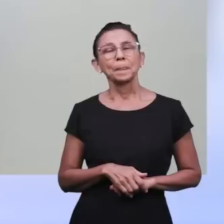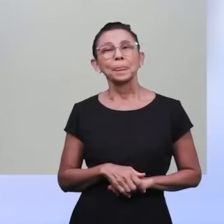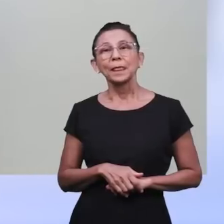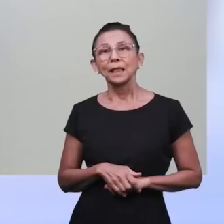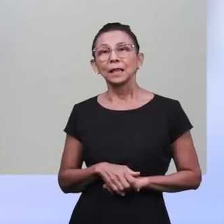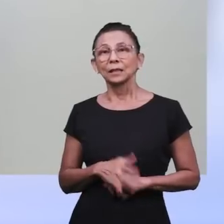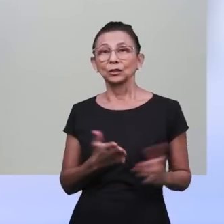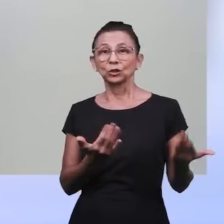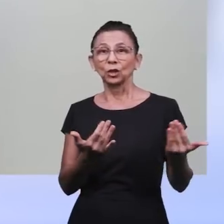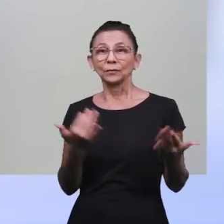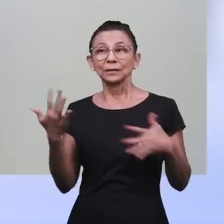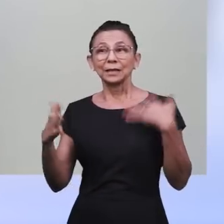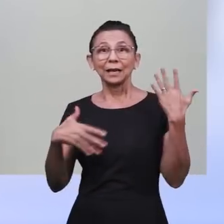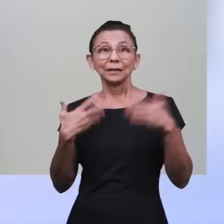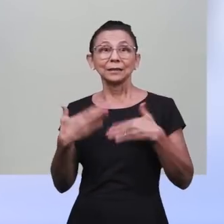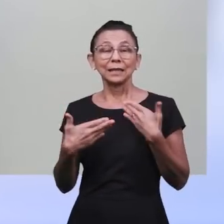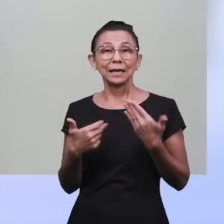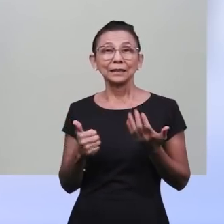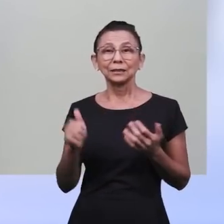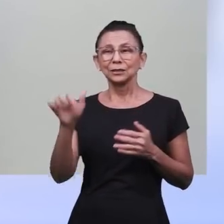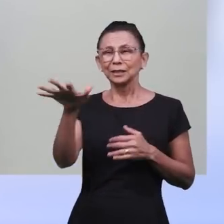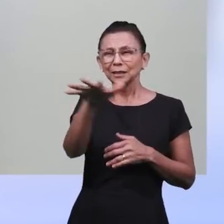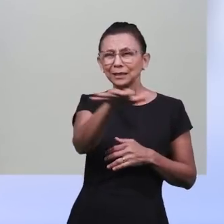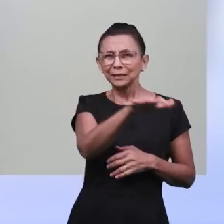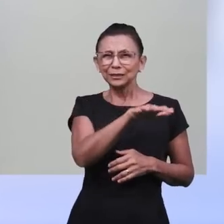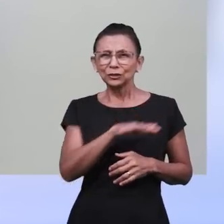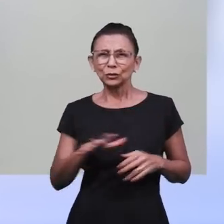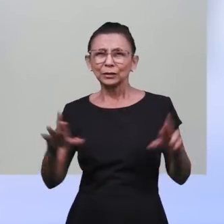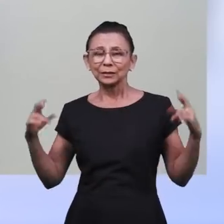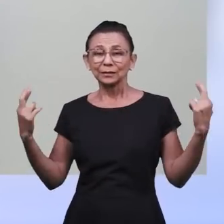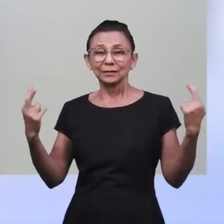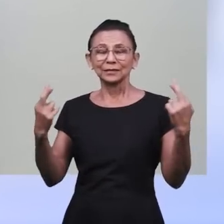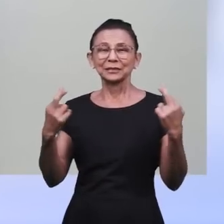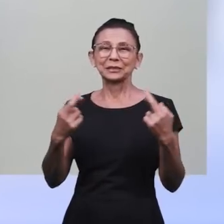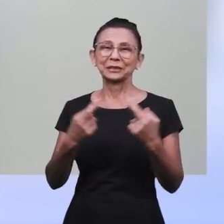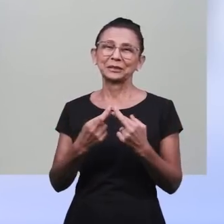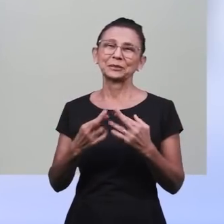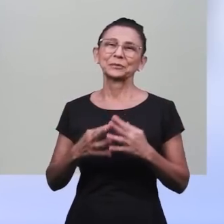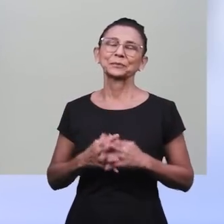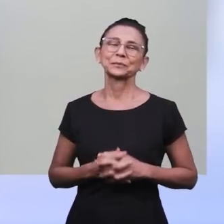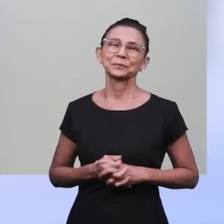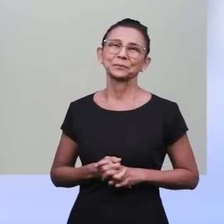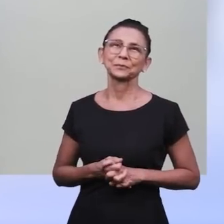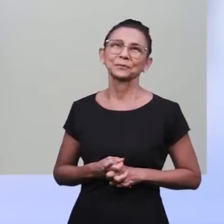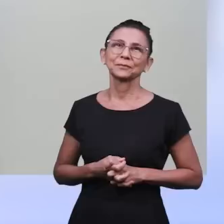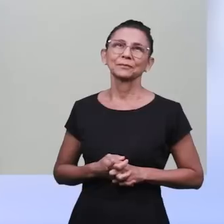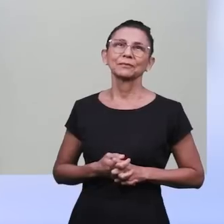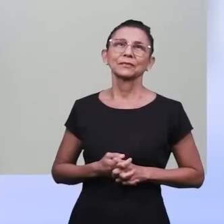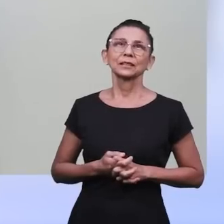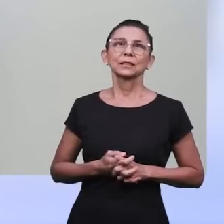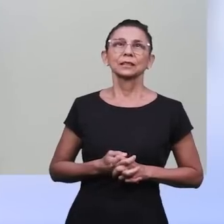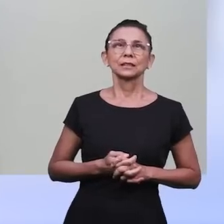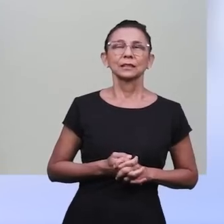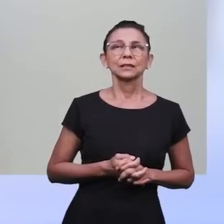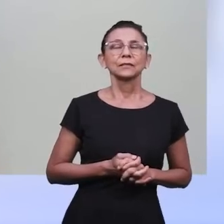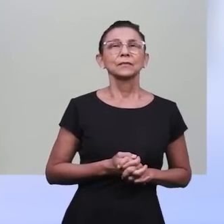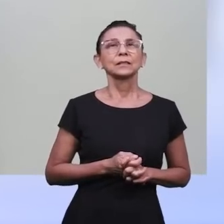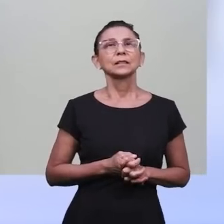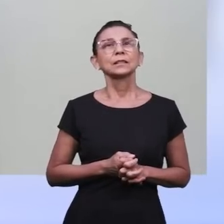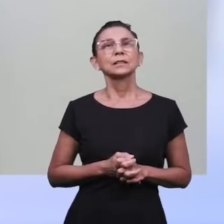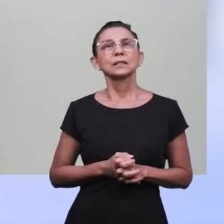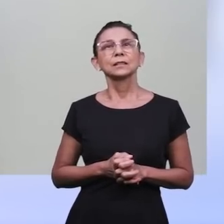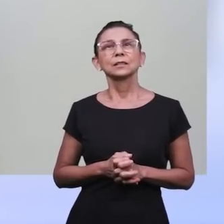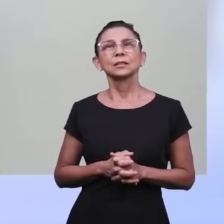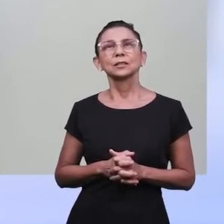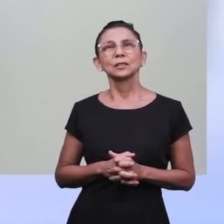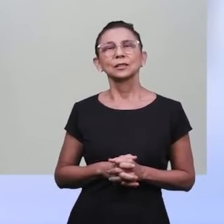E também eu glorifico ao Senhor, porque quando eu estava no Brasil, eu participei do Evangelho Sem Fronteiras aí no Brasil.